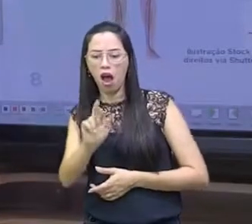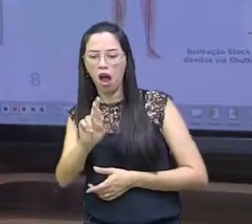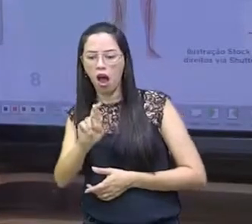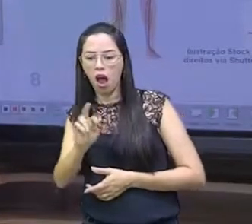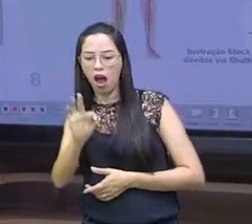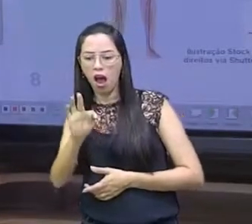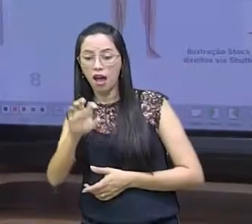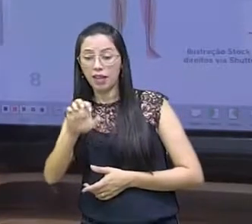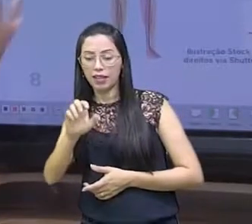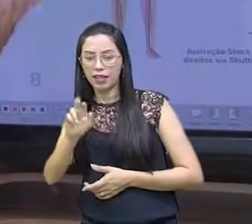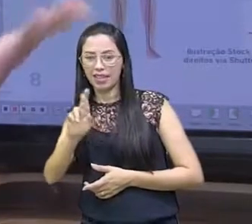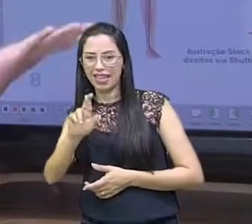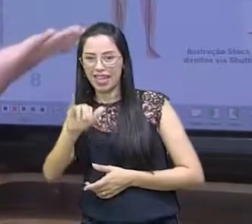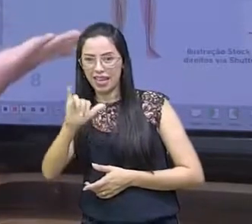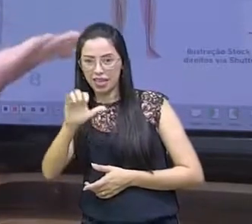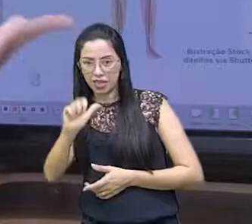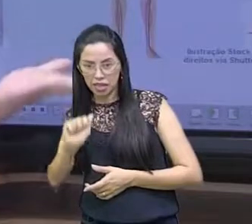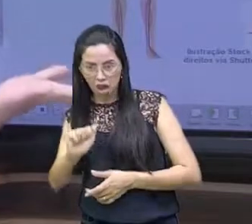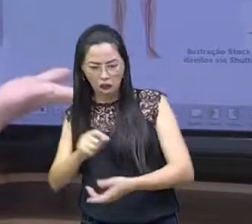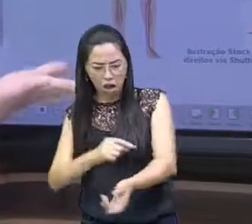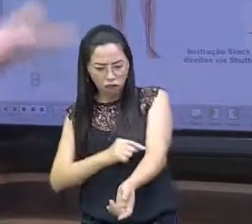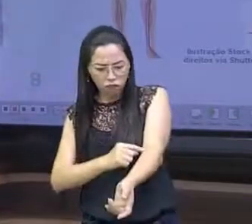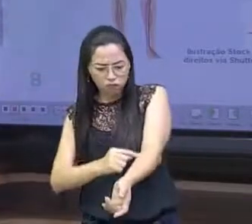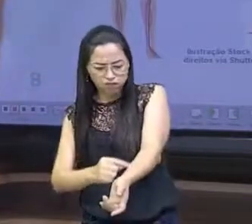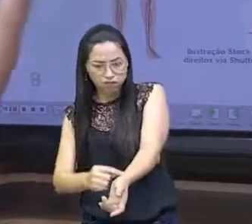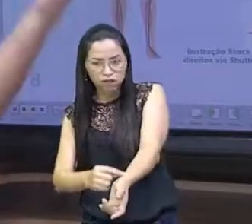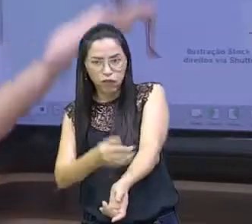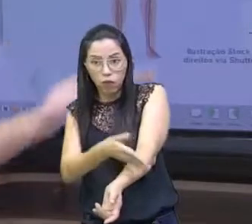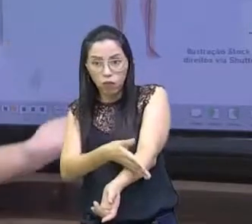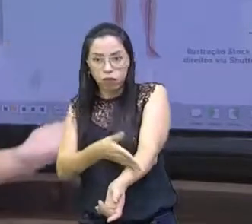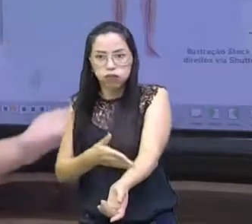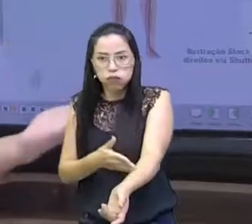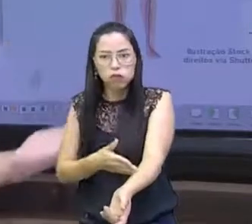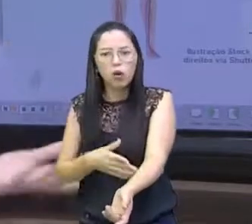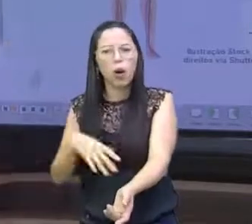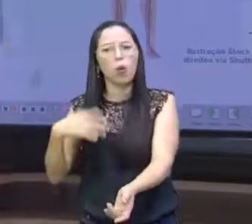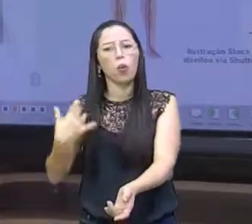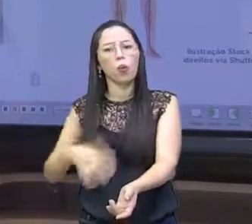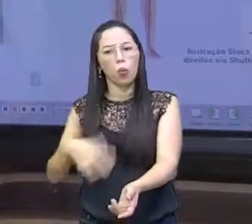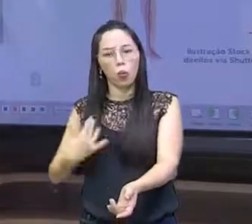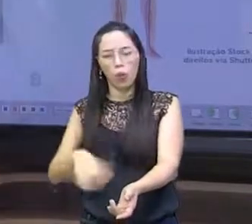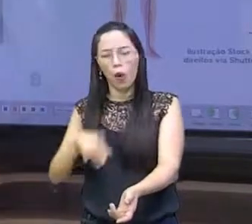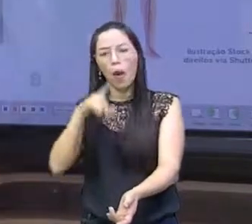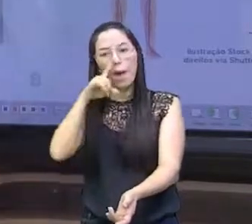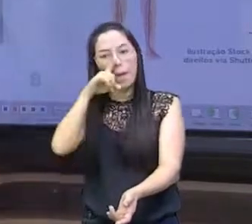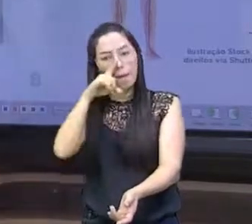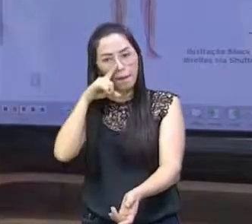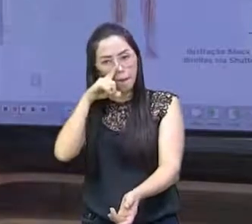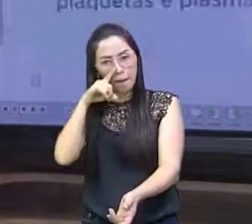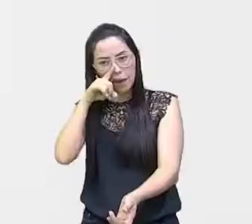um sério risco por conta dessa circulação que passa por todo o nosso corpo. Então,